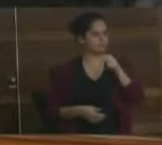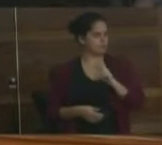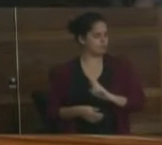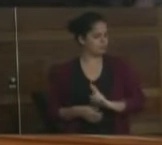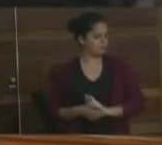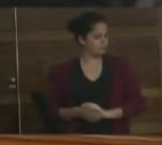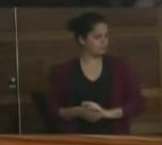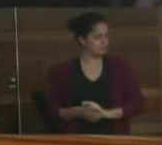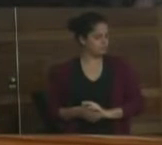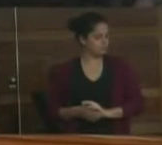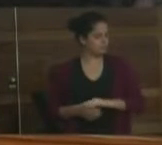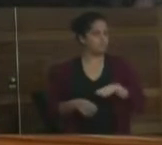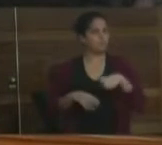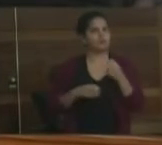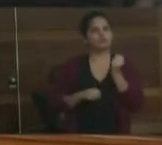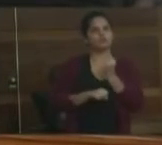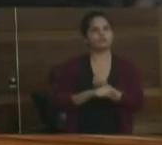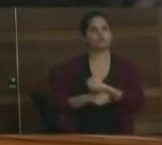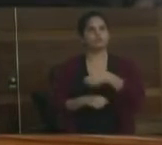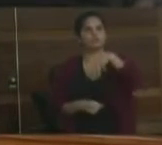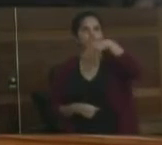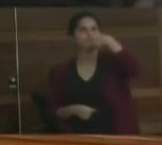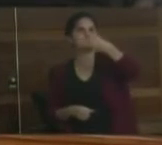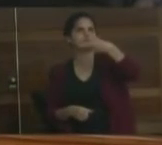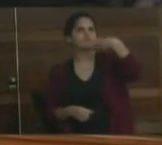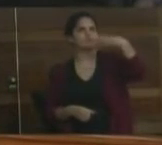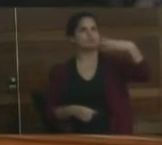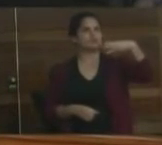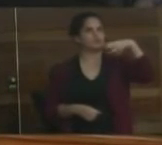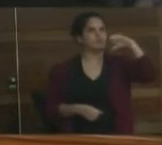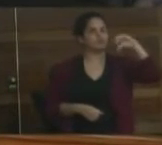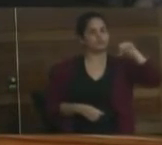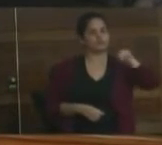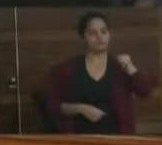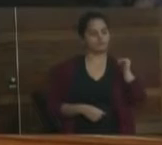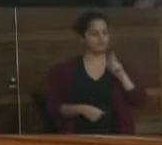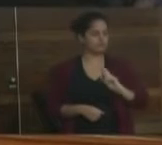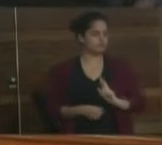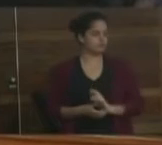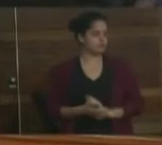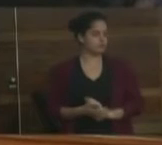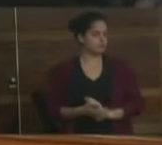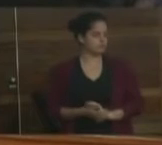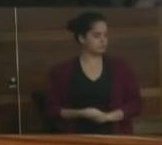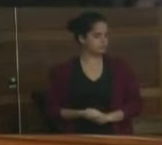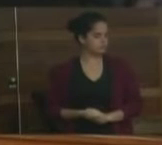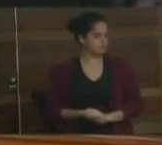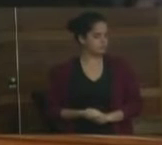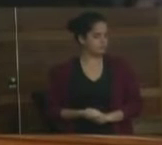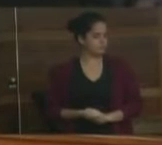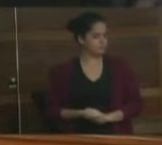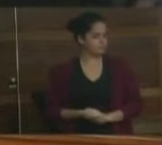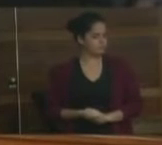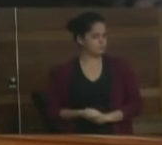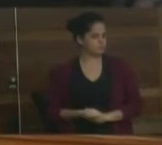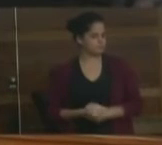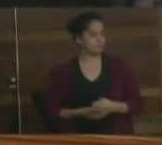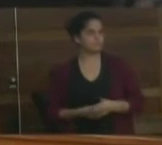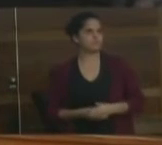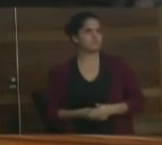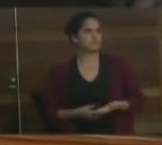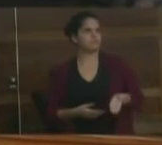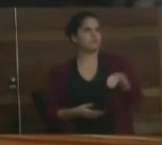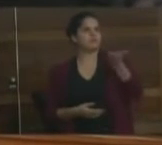obras né 239 milhões que desenvolvimento urbano e sustentabilidade ou seja o marco quase